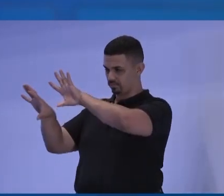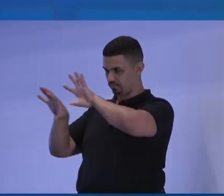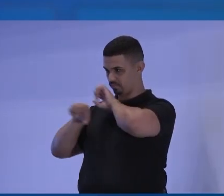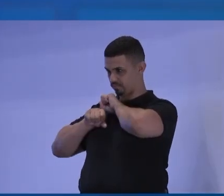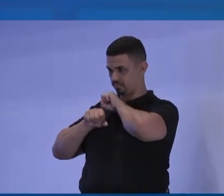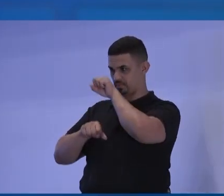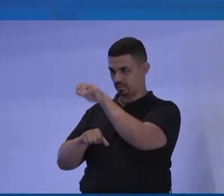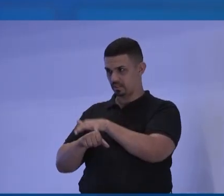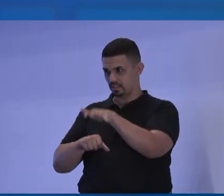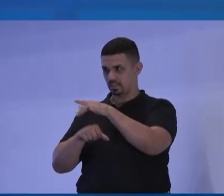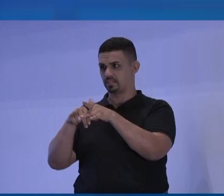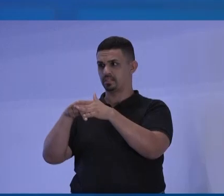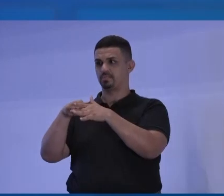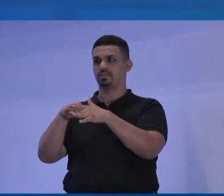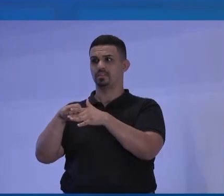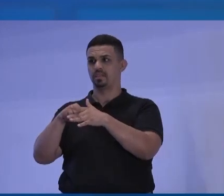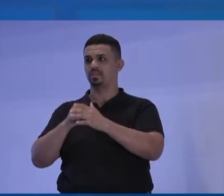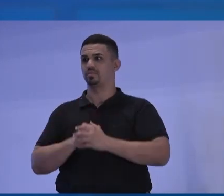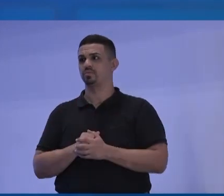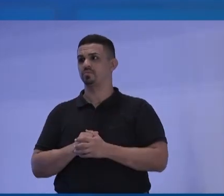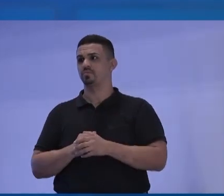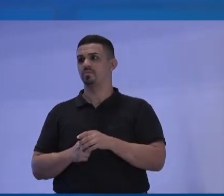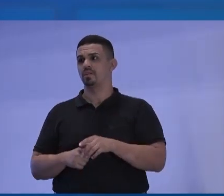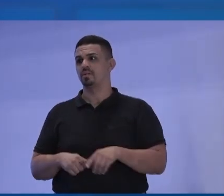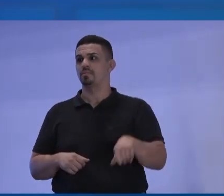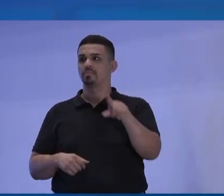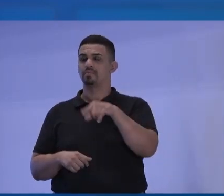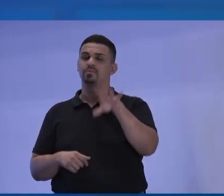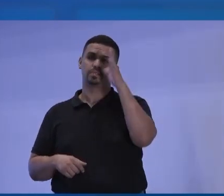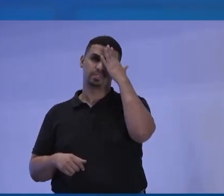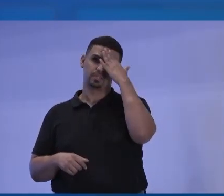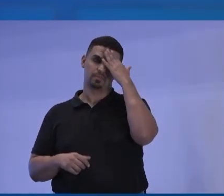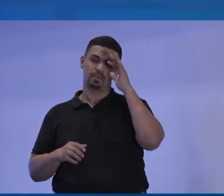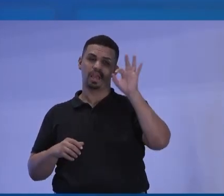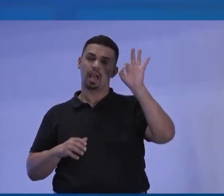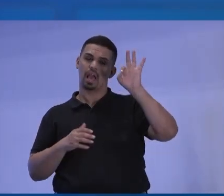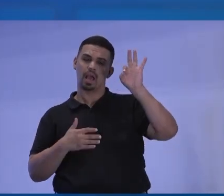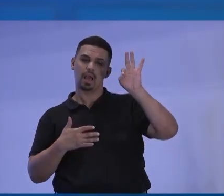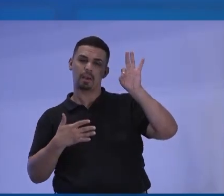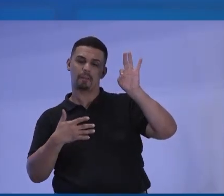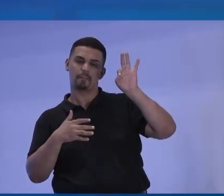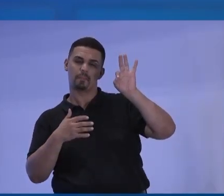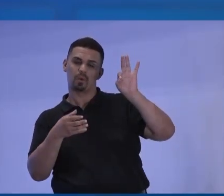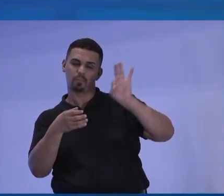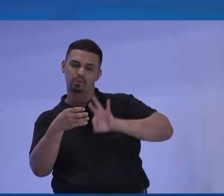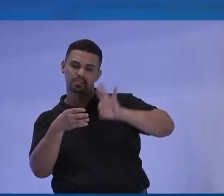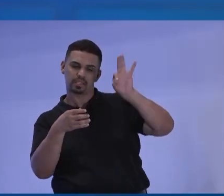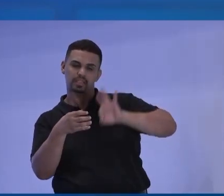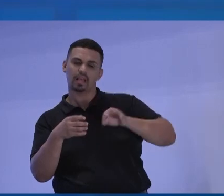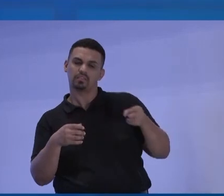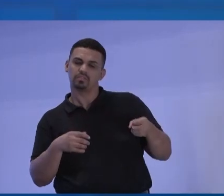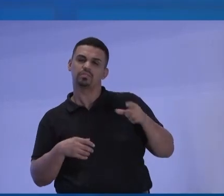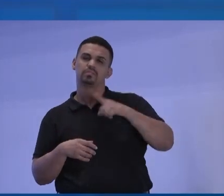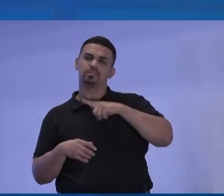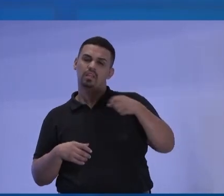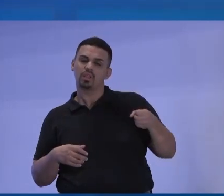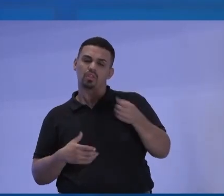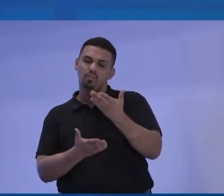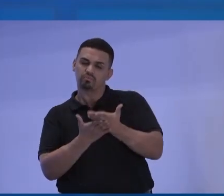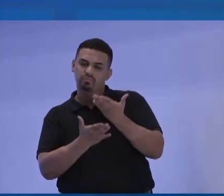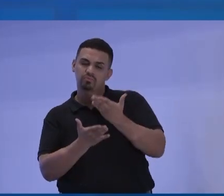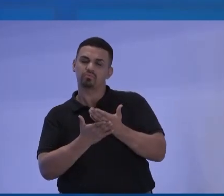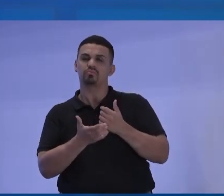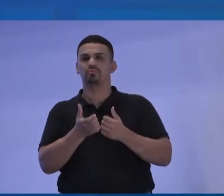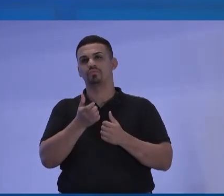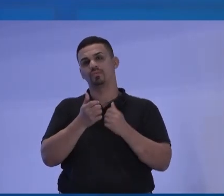nesses pacientes. Para vocês terem uma ideia, a taxa de casos novos encontrados nesse estudo foi